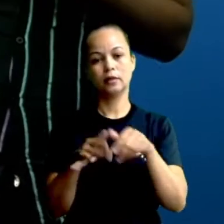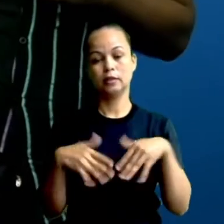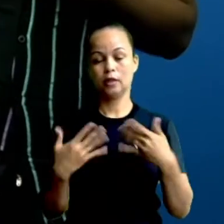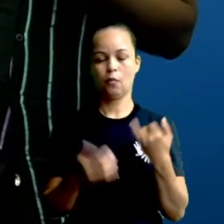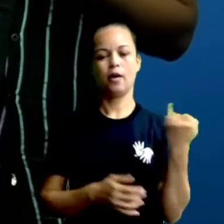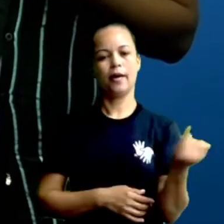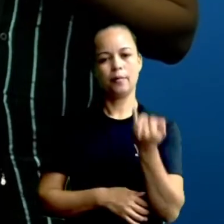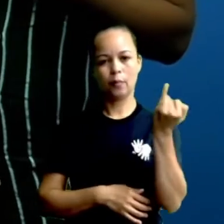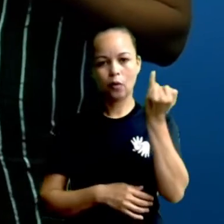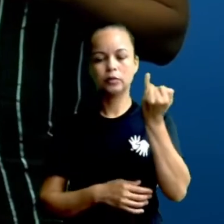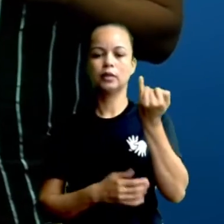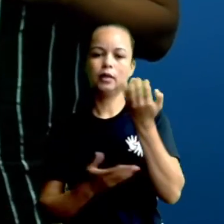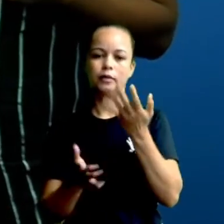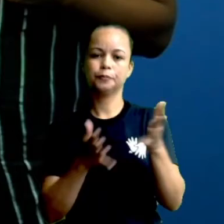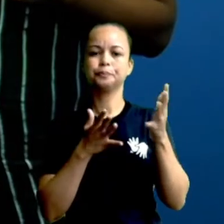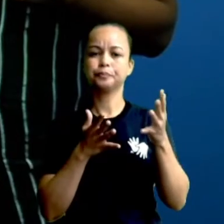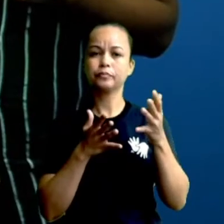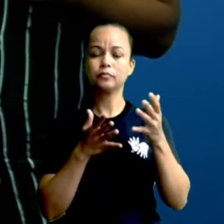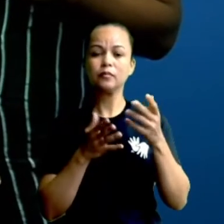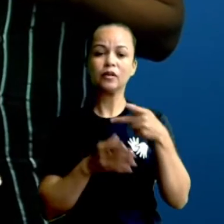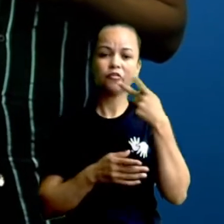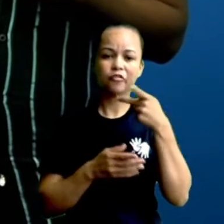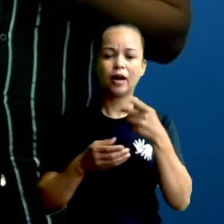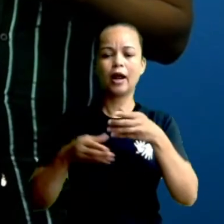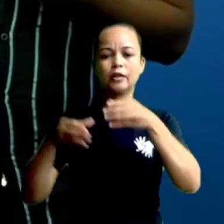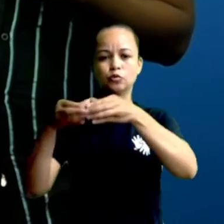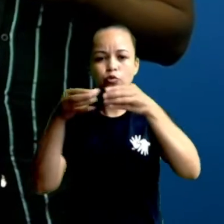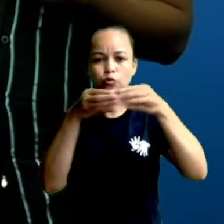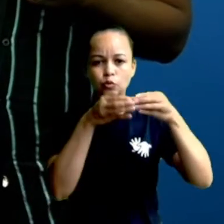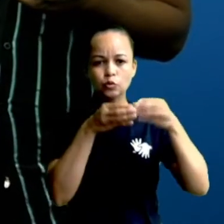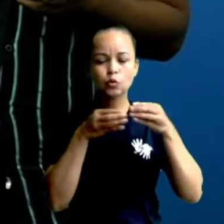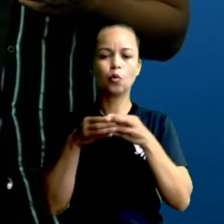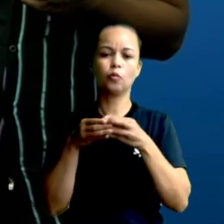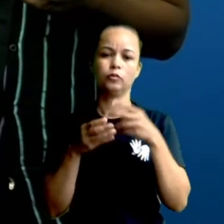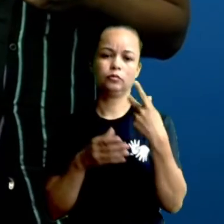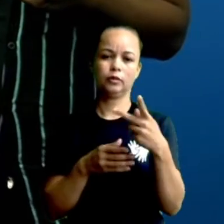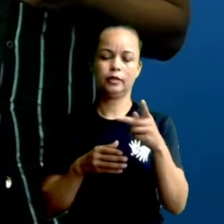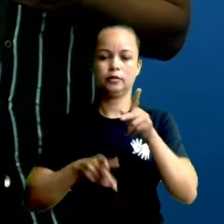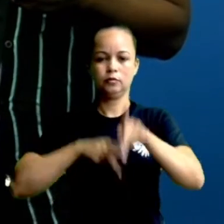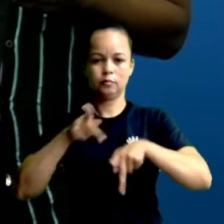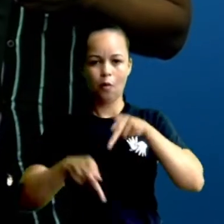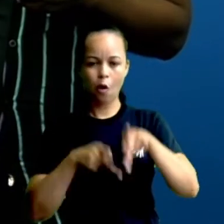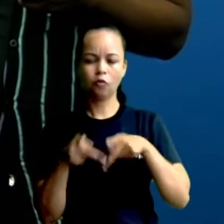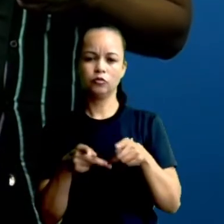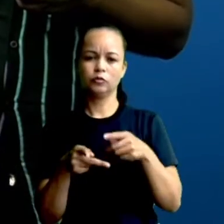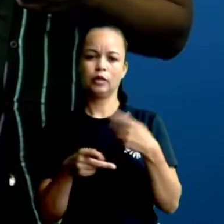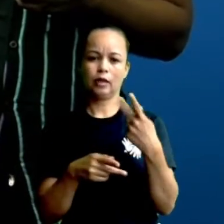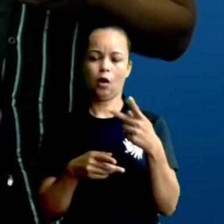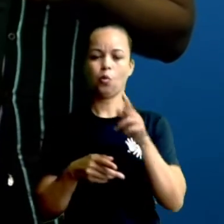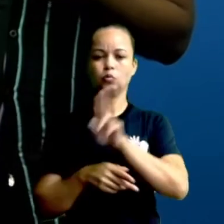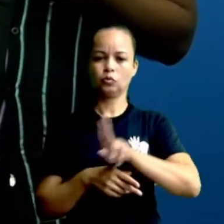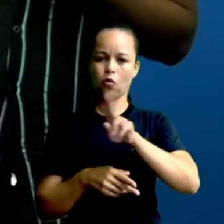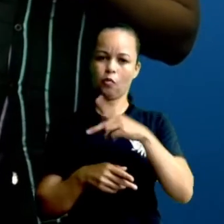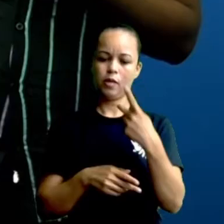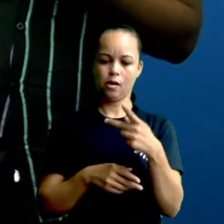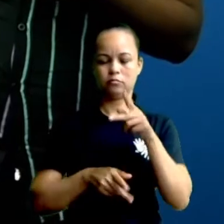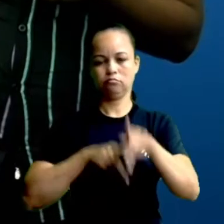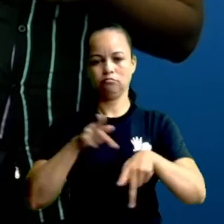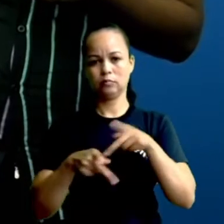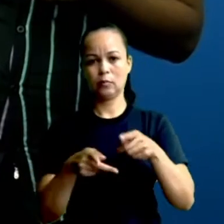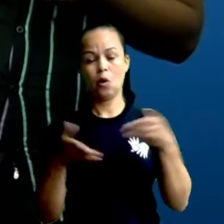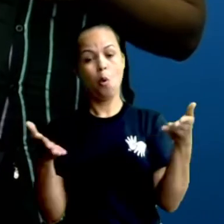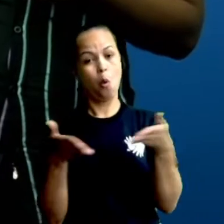gente falar o nome dos aldeamentos, né? Os nomes desses povos. A gente dá o nome a esses povos. Hoje nós temos